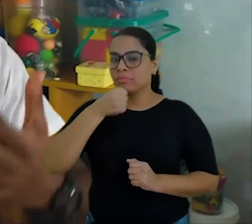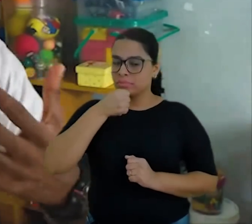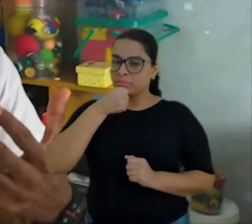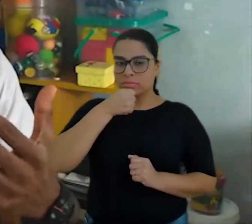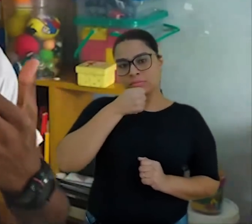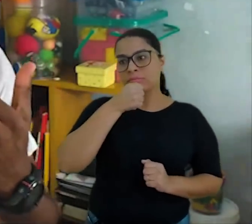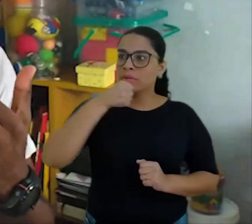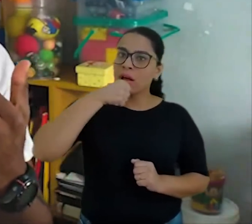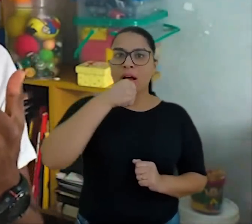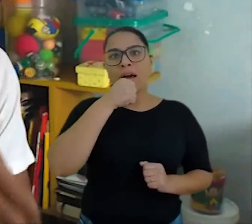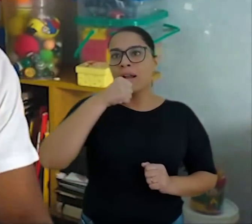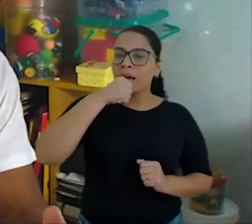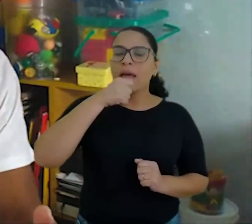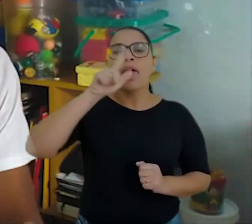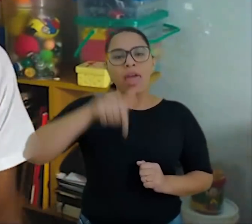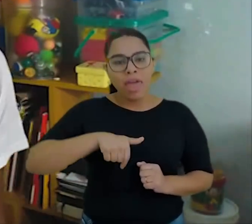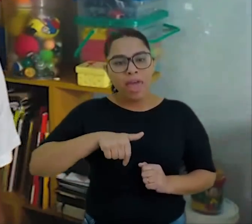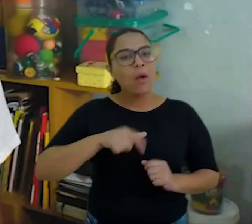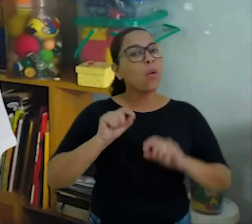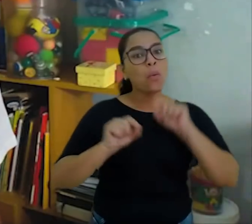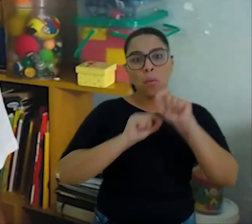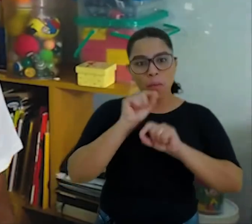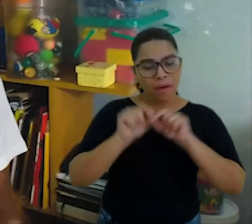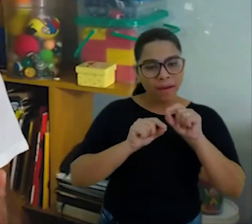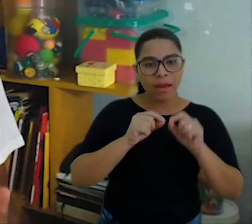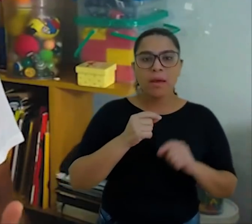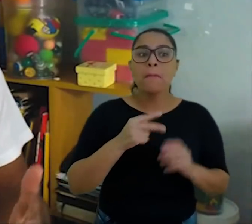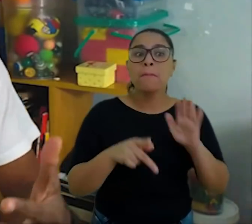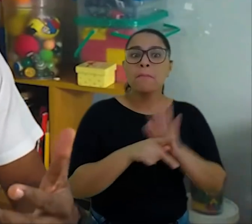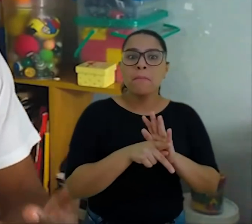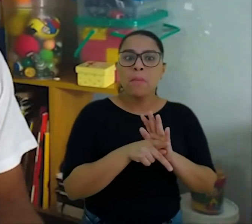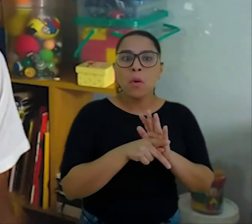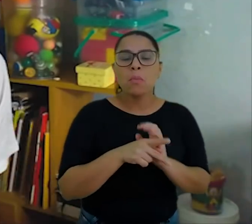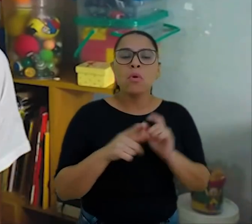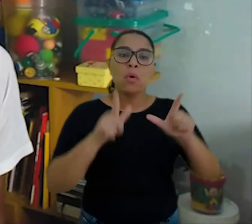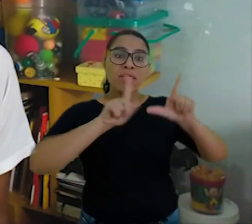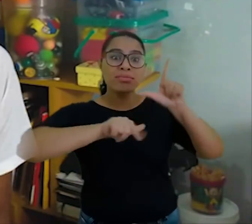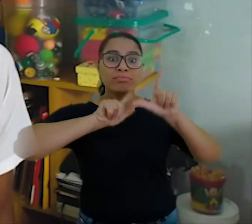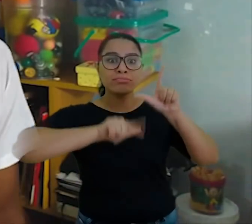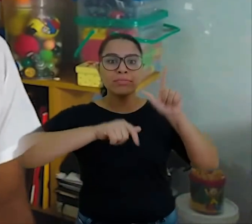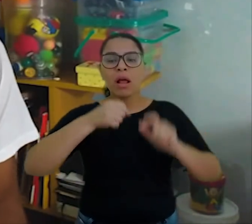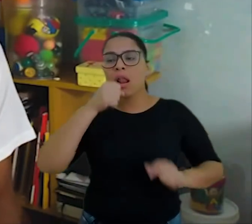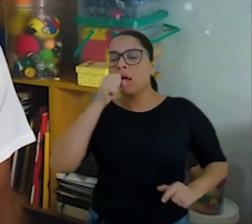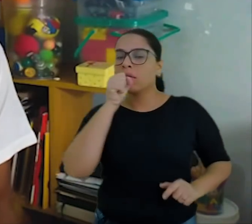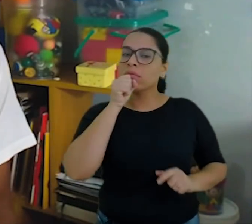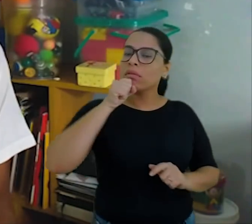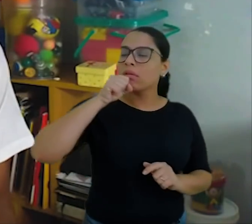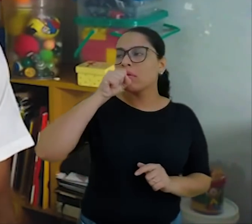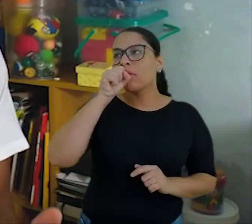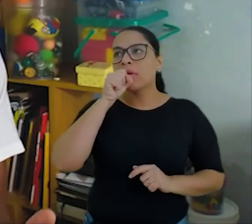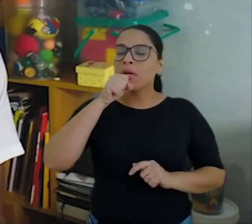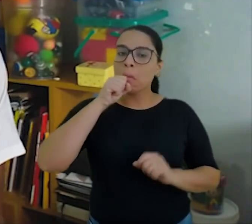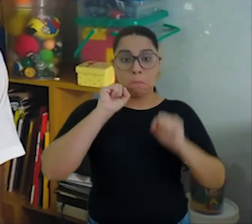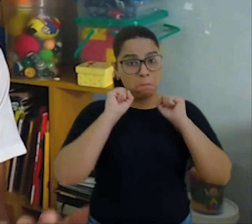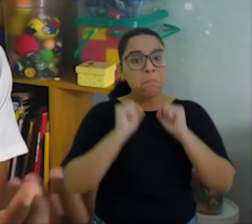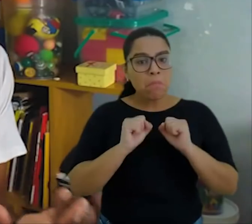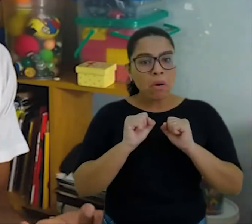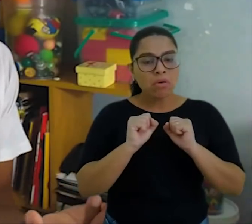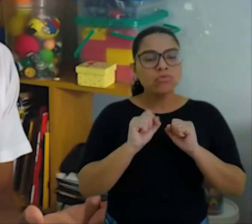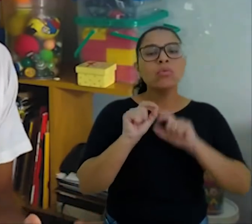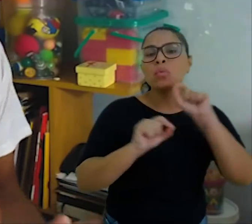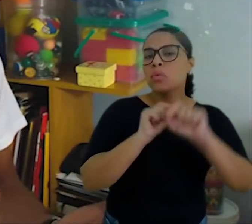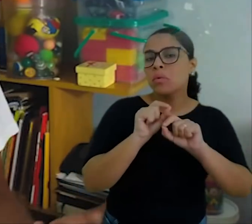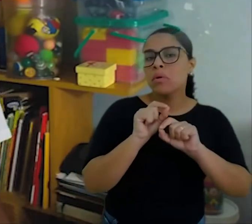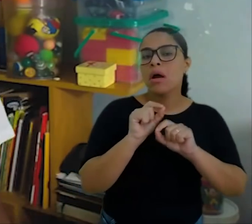vocalista. Vocal vem de voz. E é ele que traz a letra cantada. E o vocalista pode ser